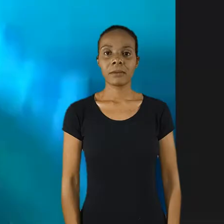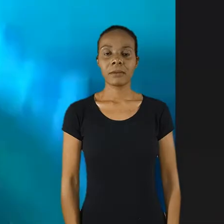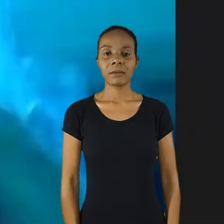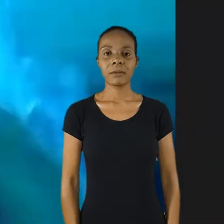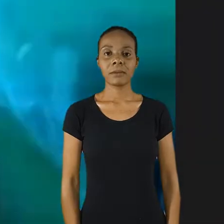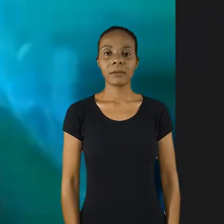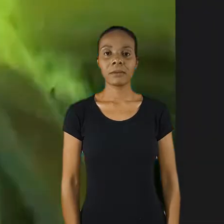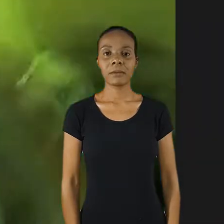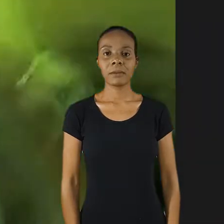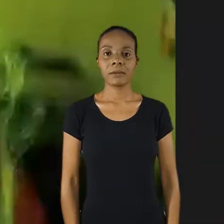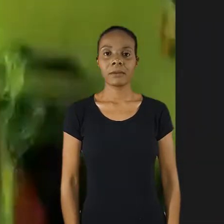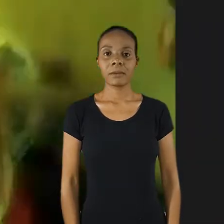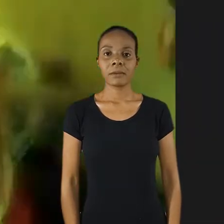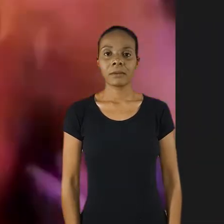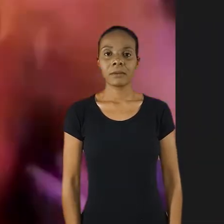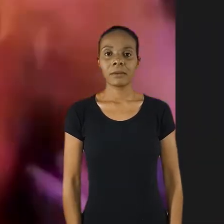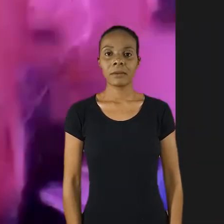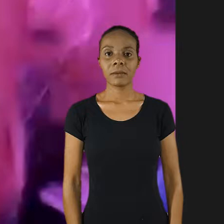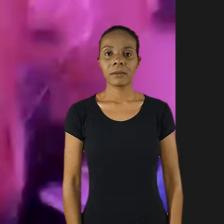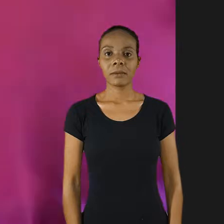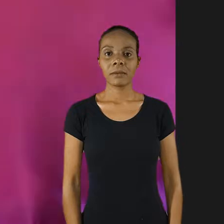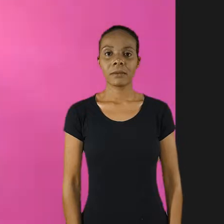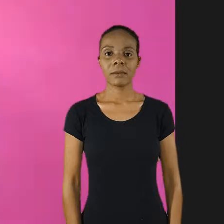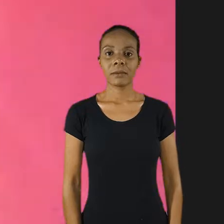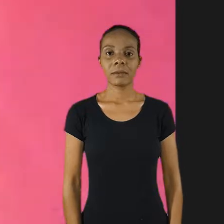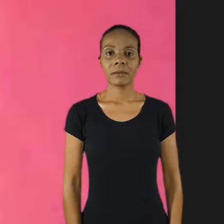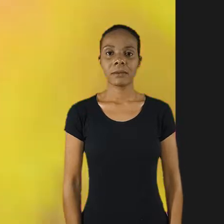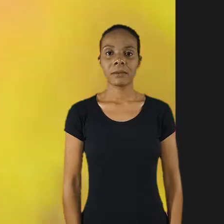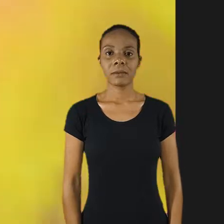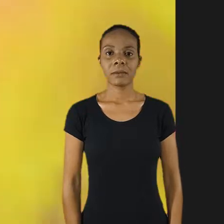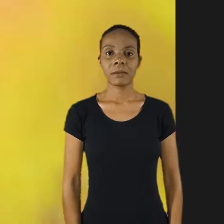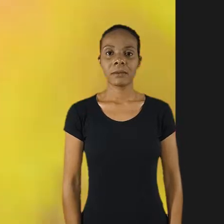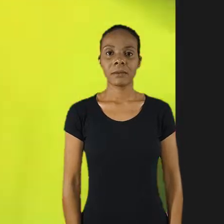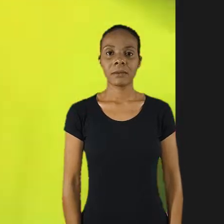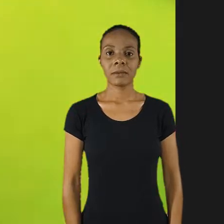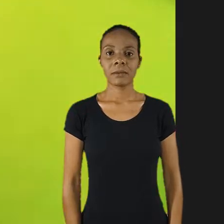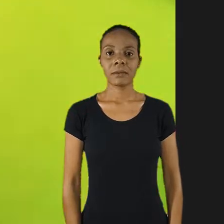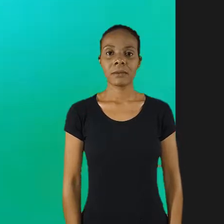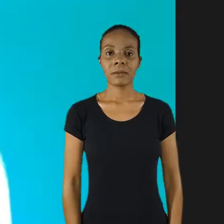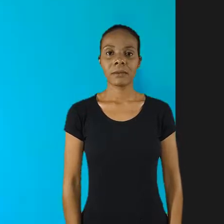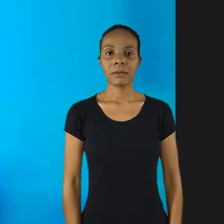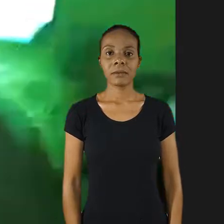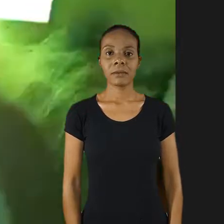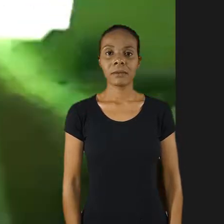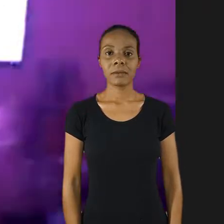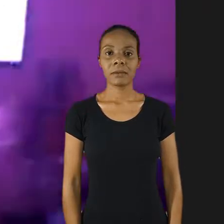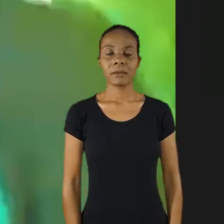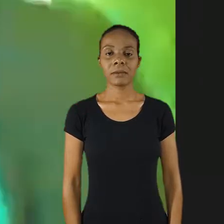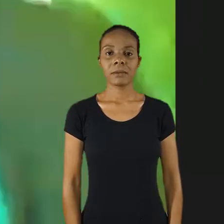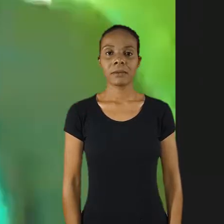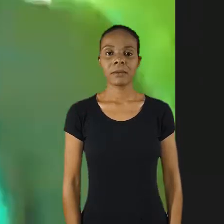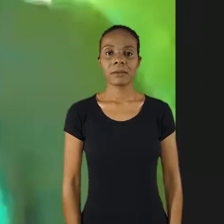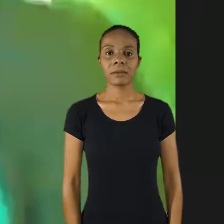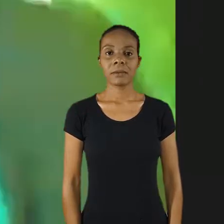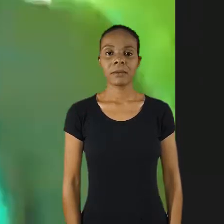candles hanging from the ceiling, oh. We use our bodies to make our own videos. Put on our music that makes us